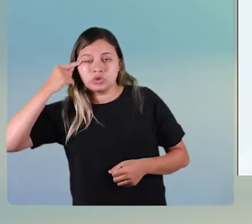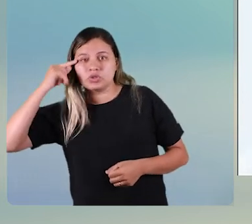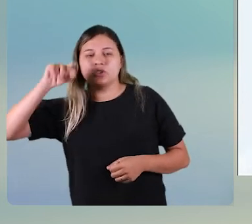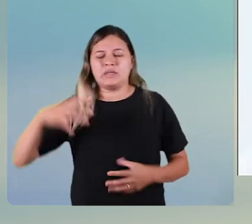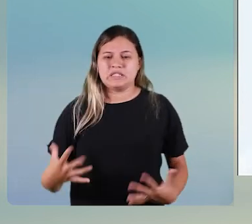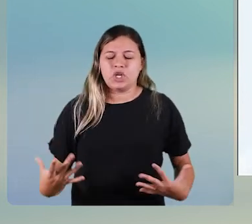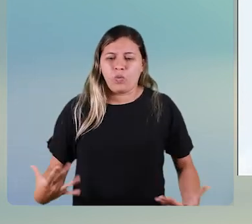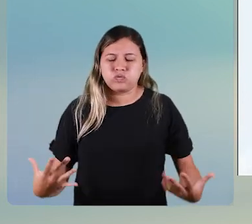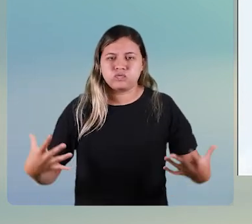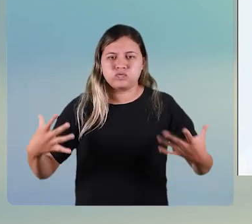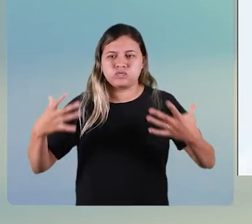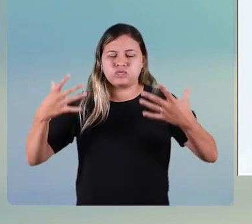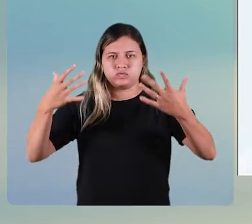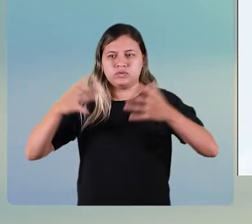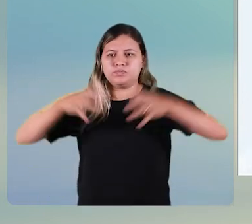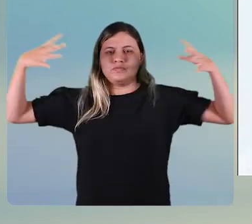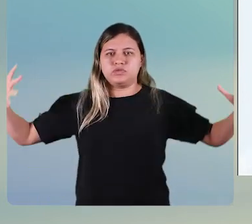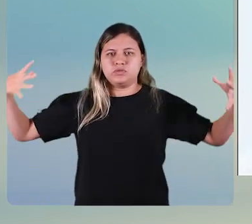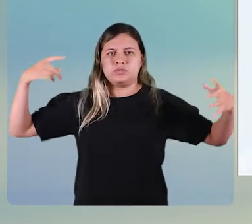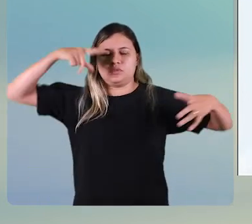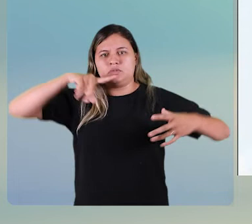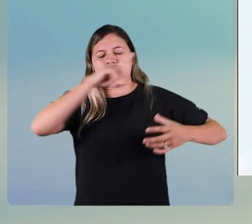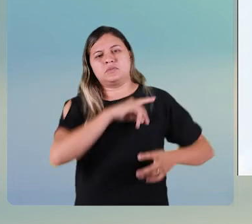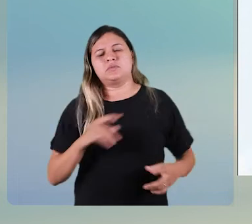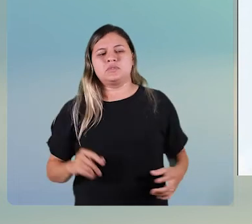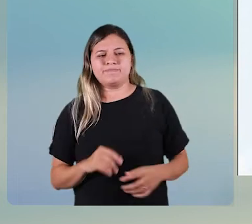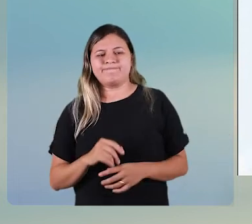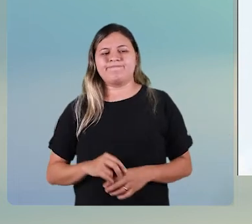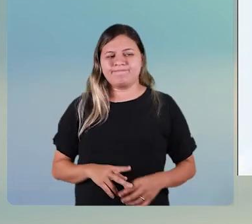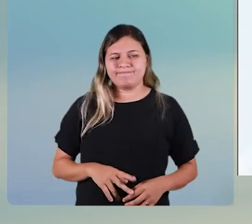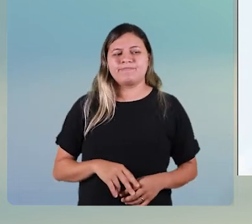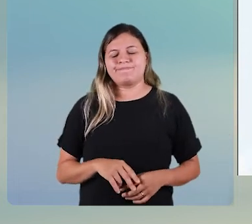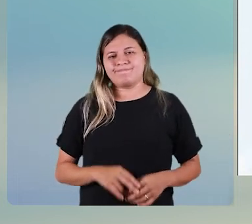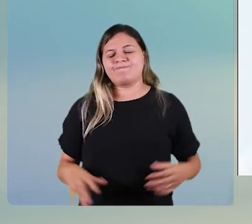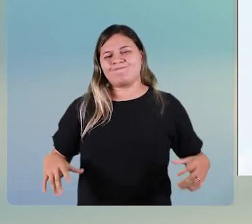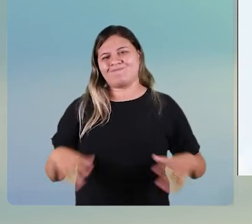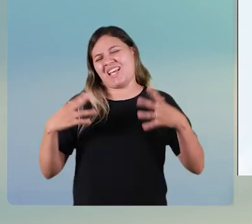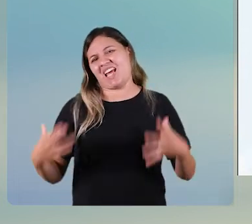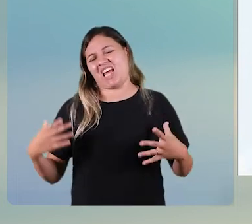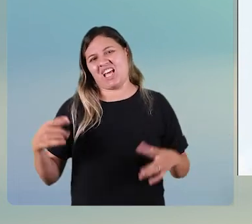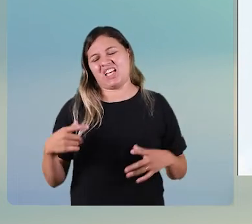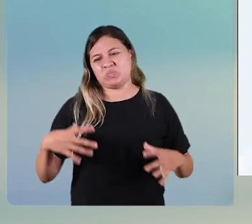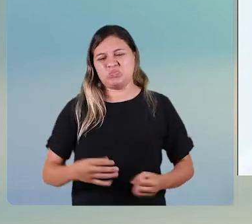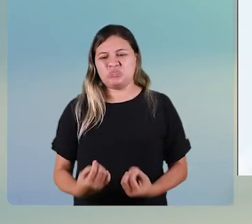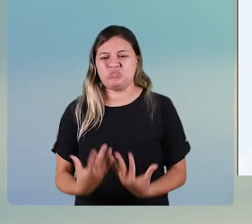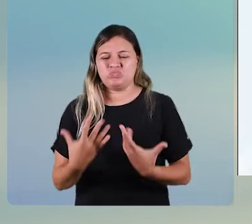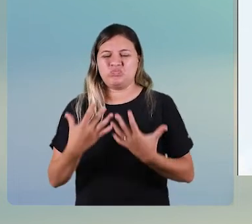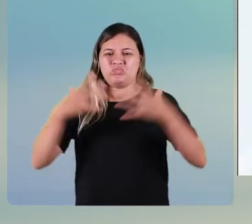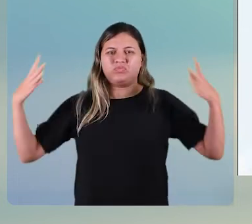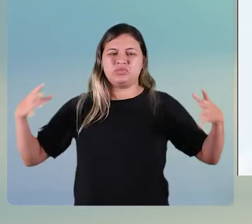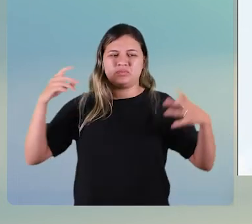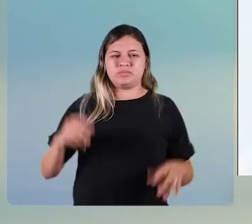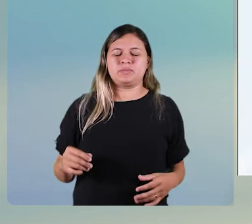causando superaquecimento. E aí houve uma explosão na usina e, claro, houve um desastre radioativo, né? Enfim, e